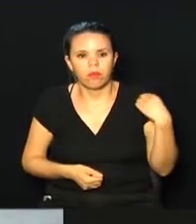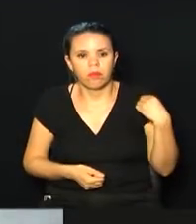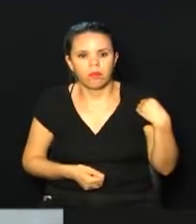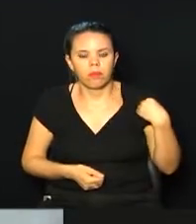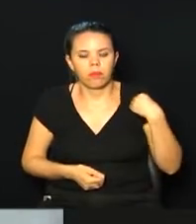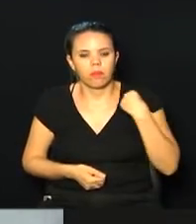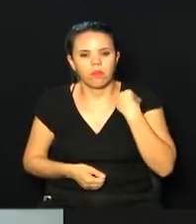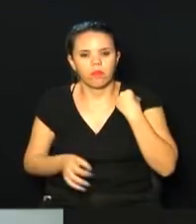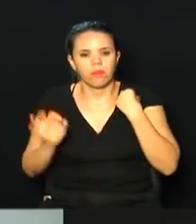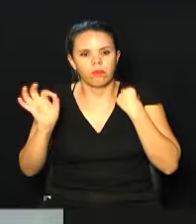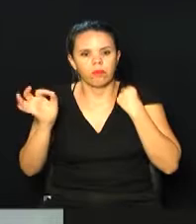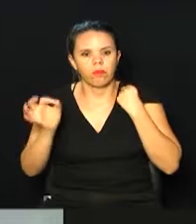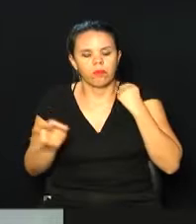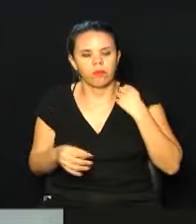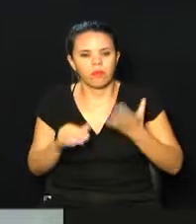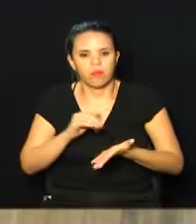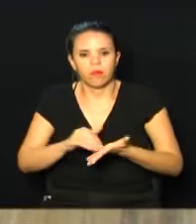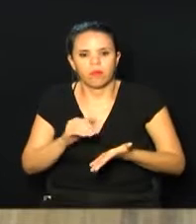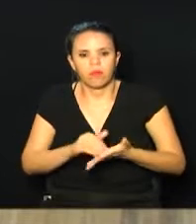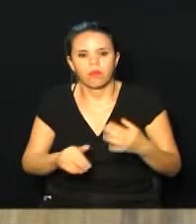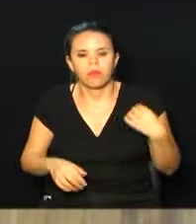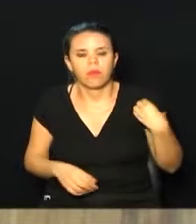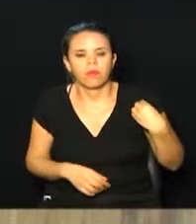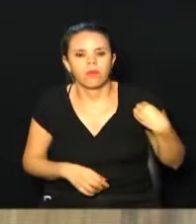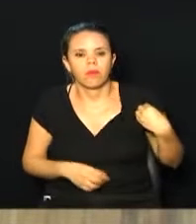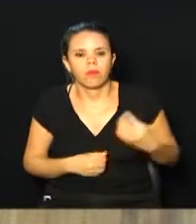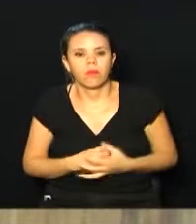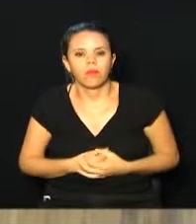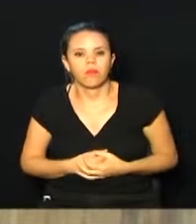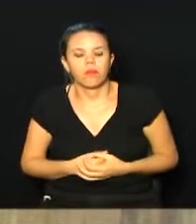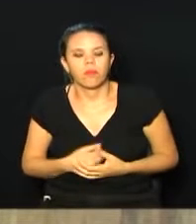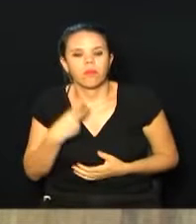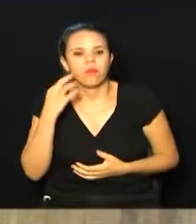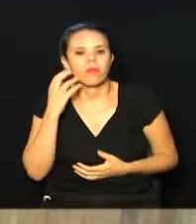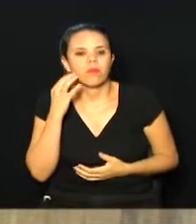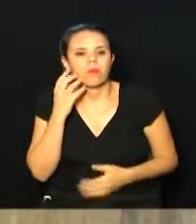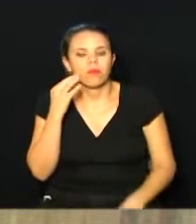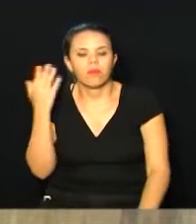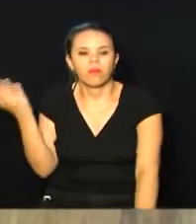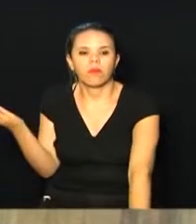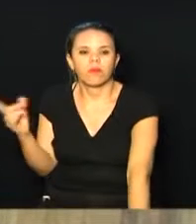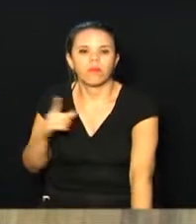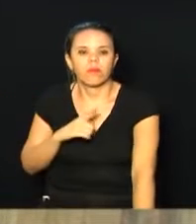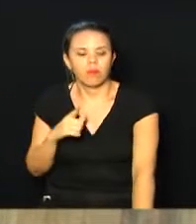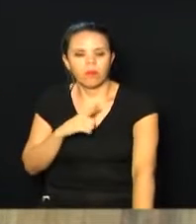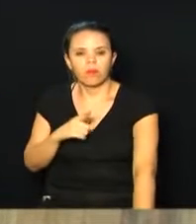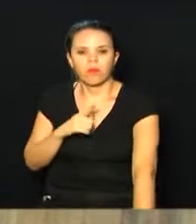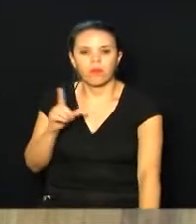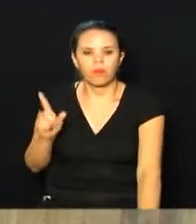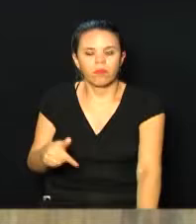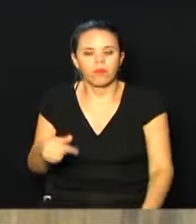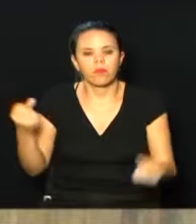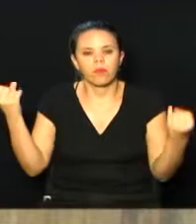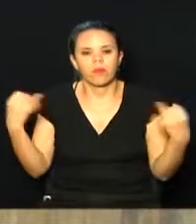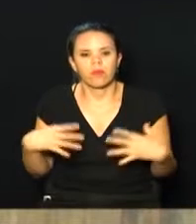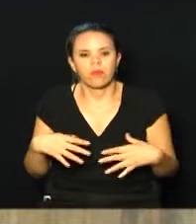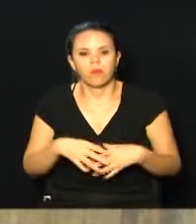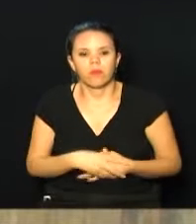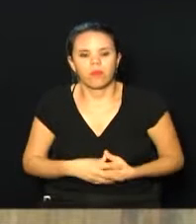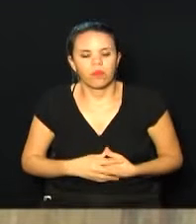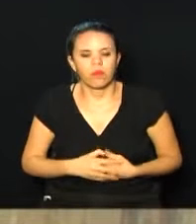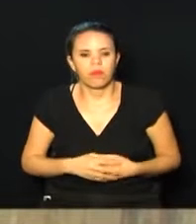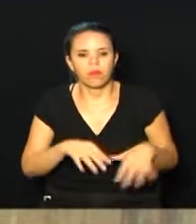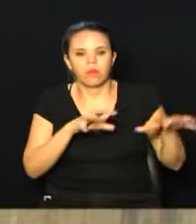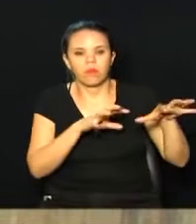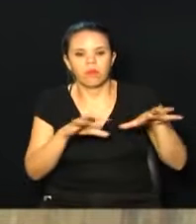Tá certo. Então, secretário, vereador Igor, a gente ouviu aí, por exemplo, essa explicação em relação às chuvas.